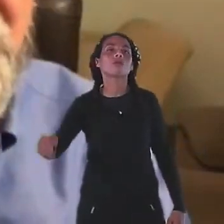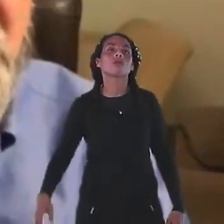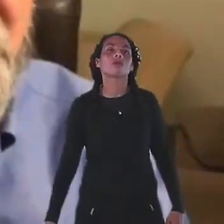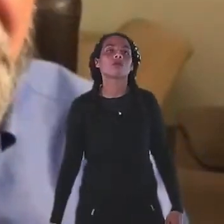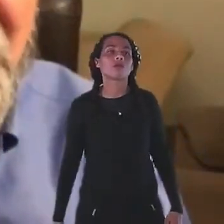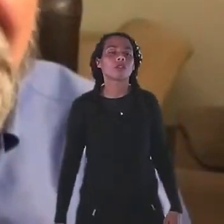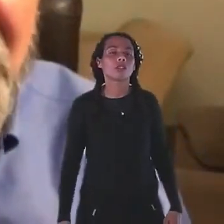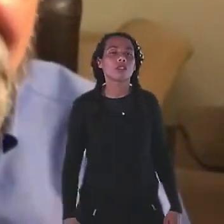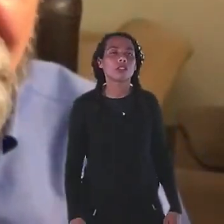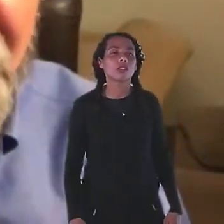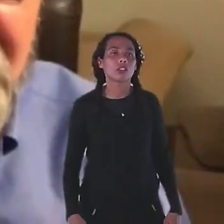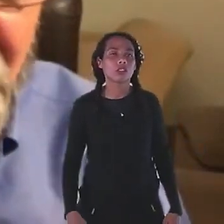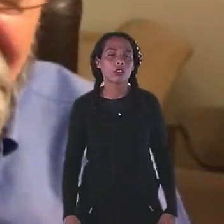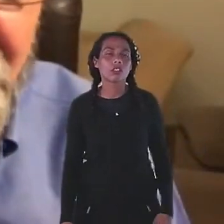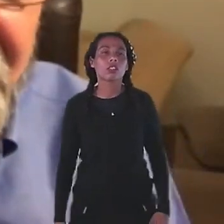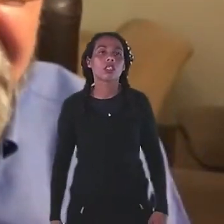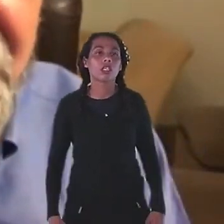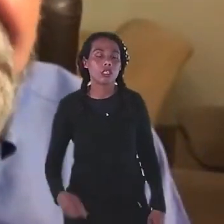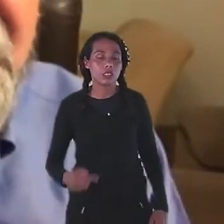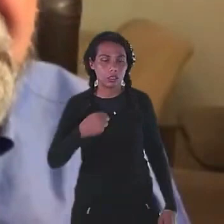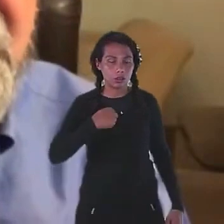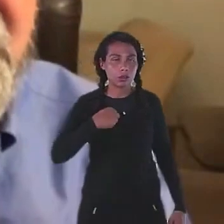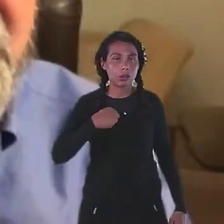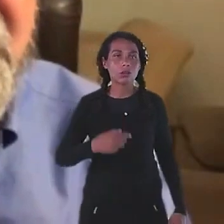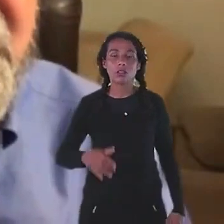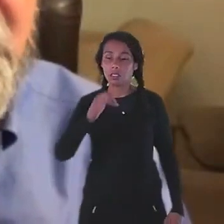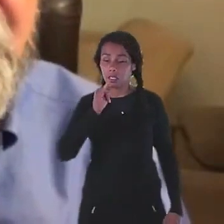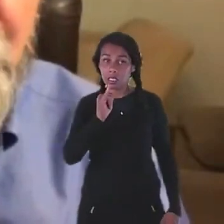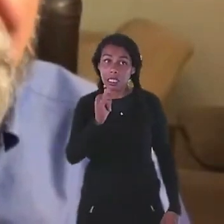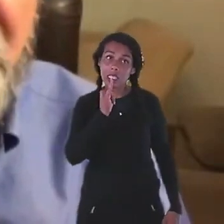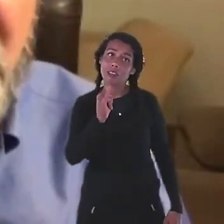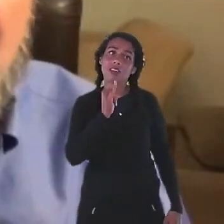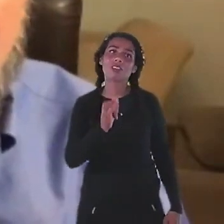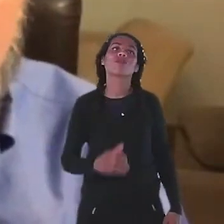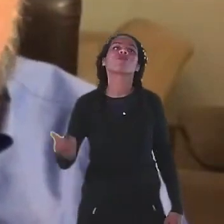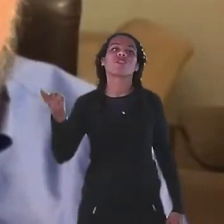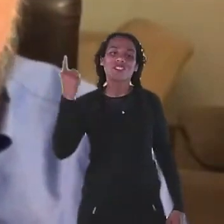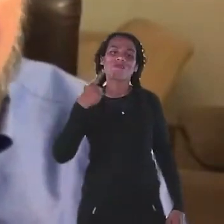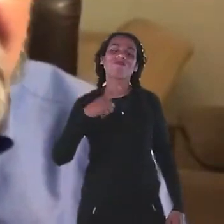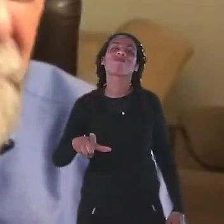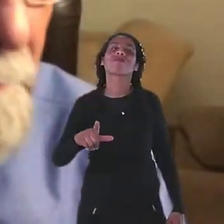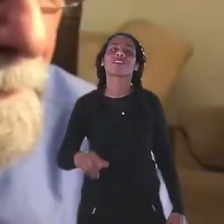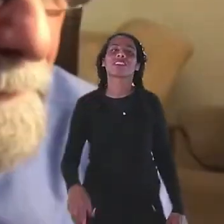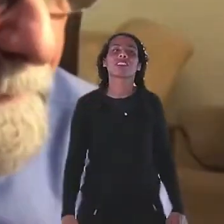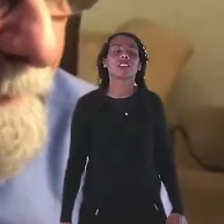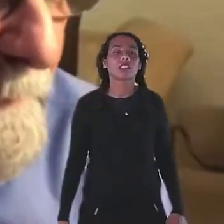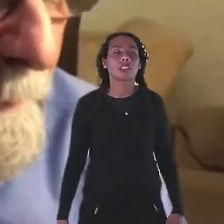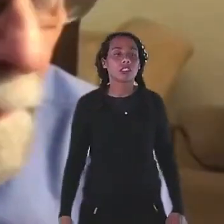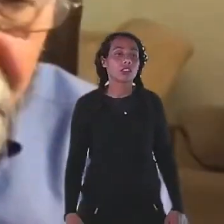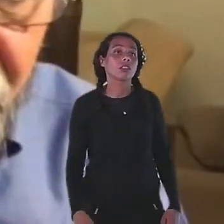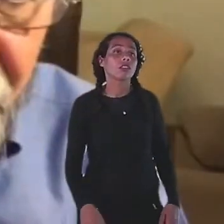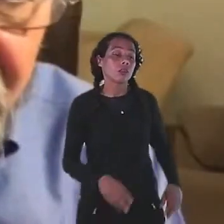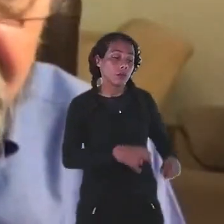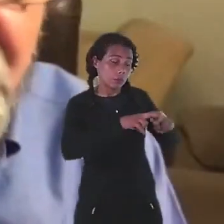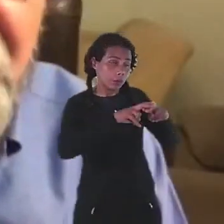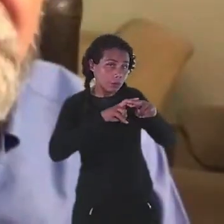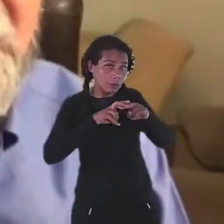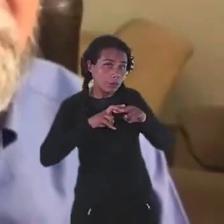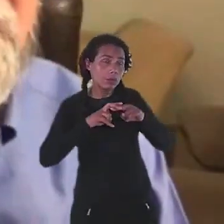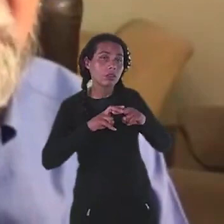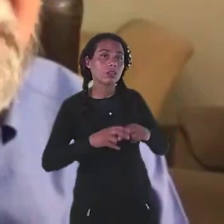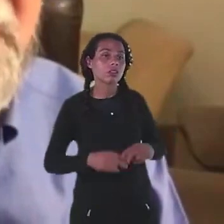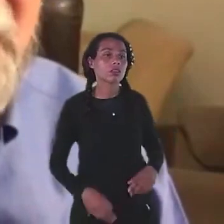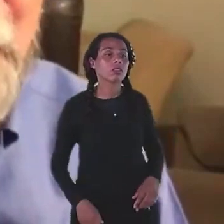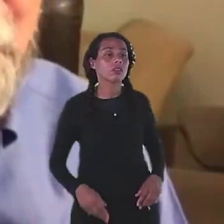através do qual nós conseguimos criar uma narrativa da nossa espécie. E foi por isso que eu falei para você que a minha visão... como cientista